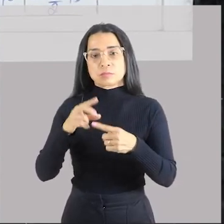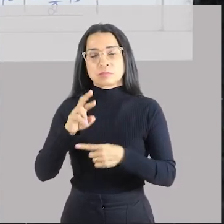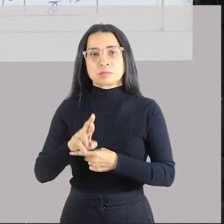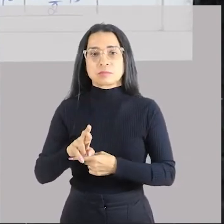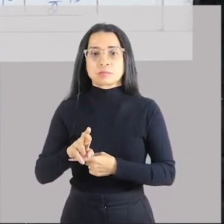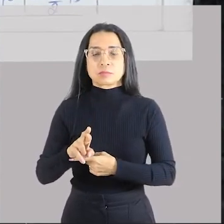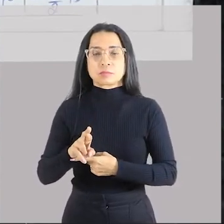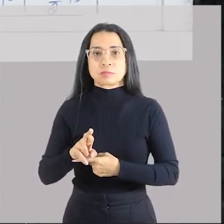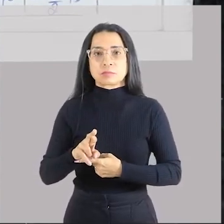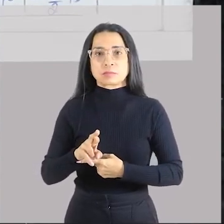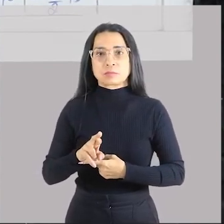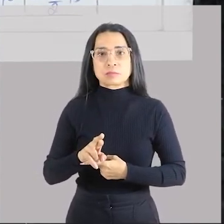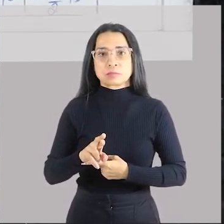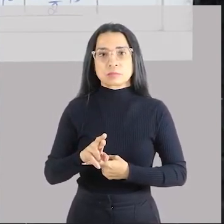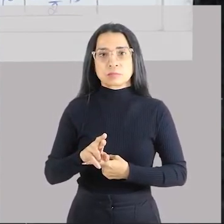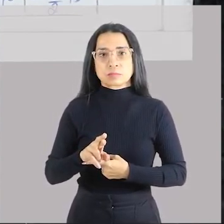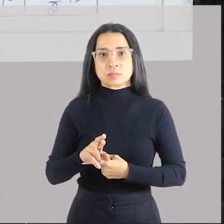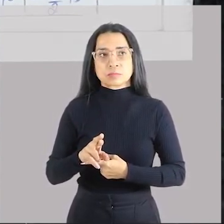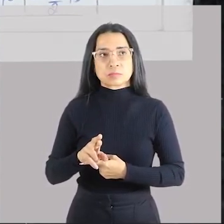vezes o raio.